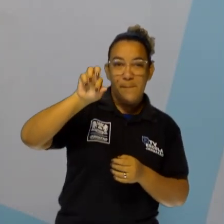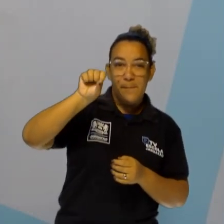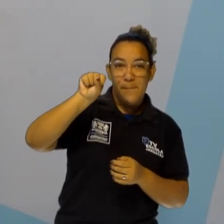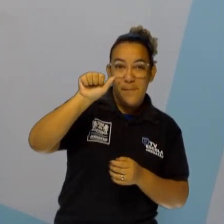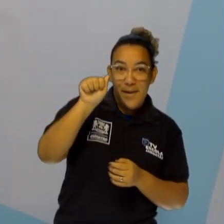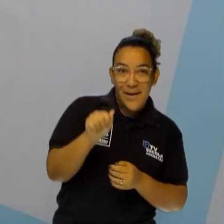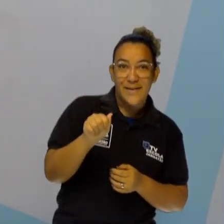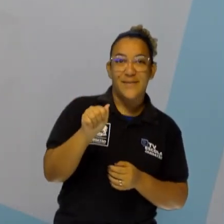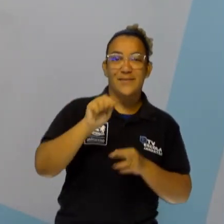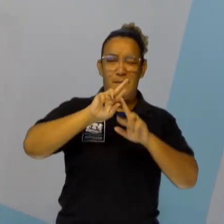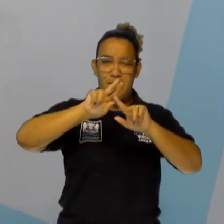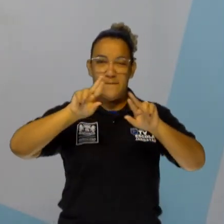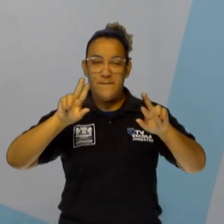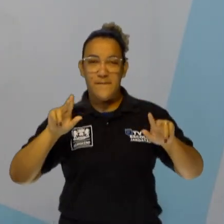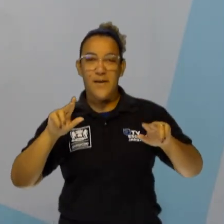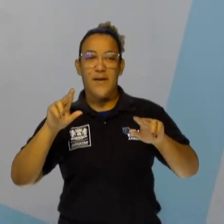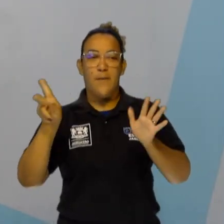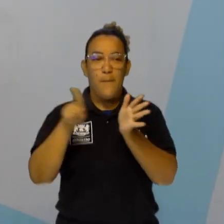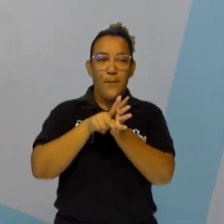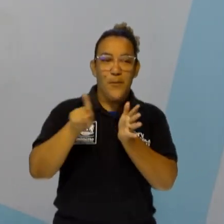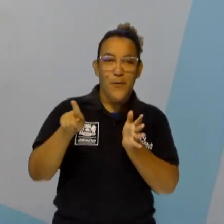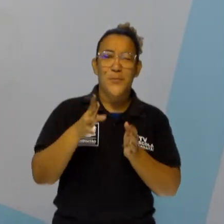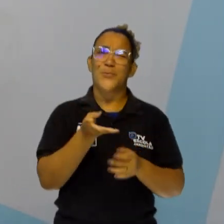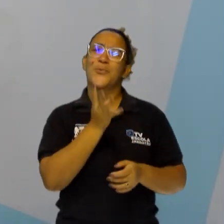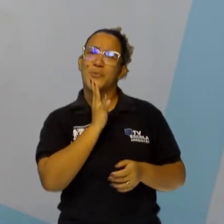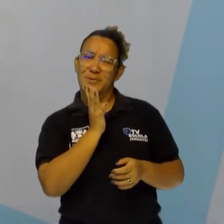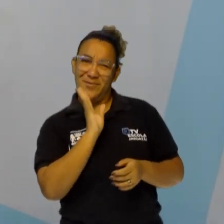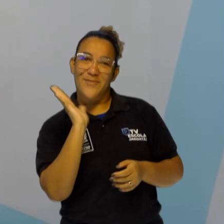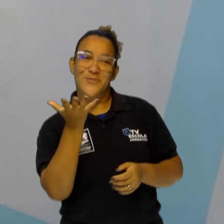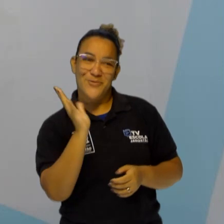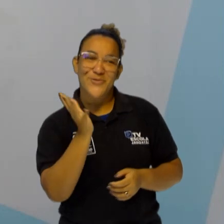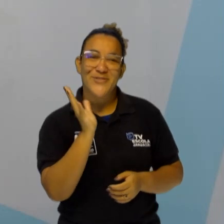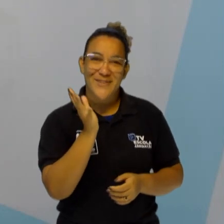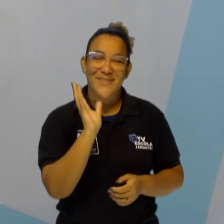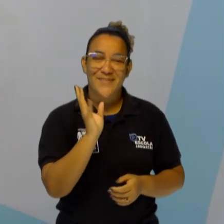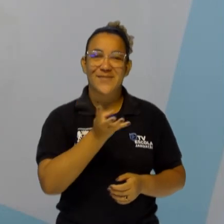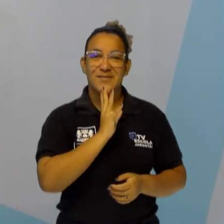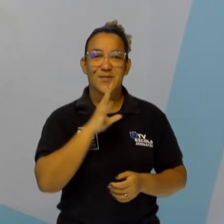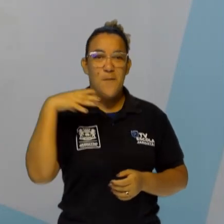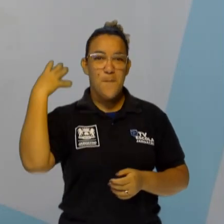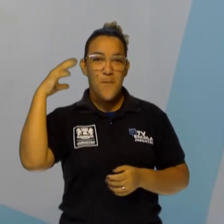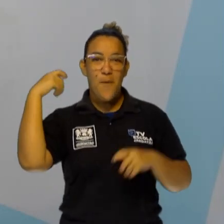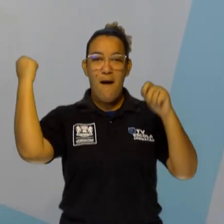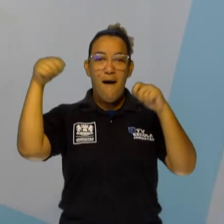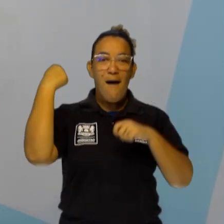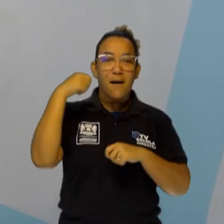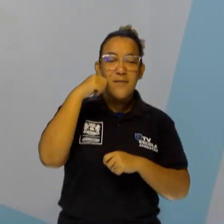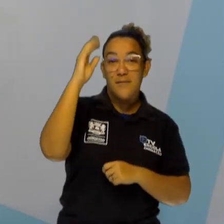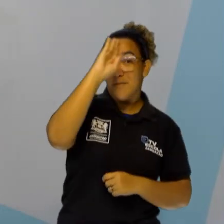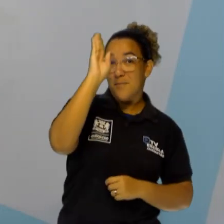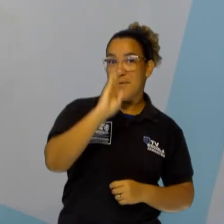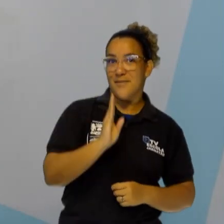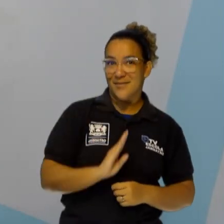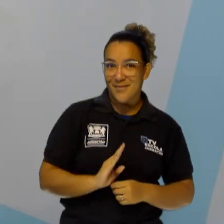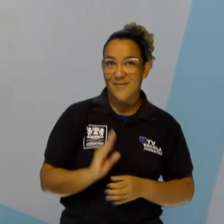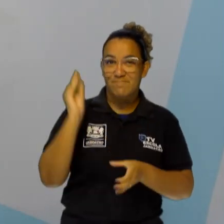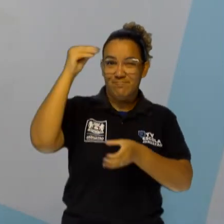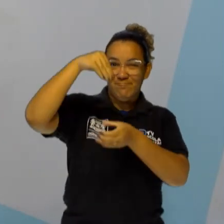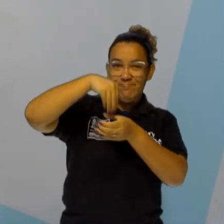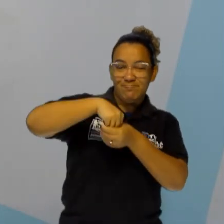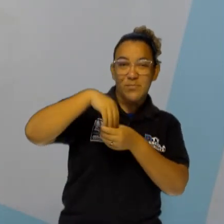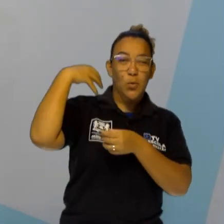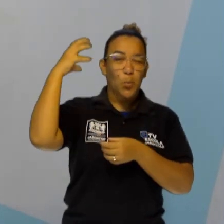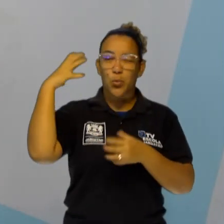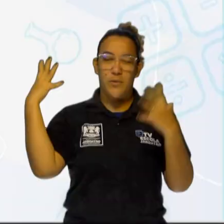Arnaldo Antunes. Pessoal aí já conhecido nosso, né? São nossos artistas aqui brasileiros que fazem belíssimas composições.